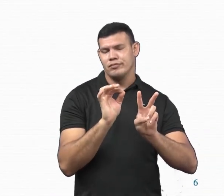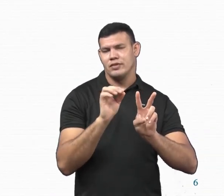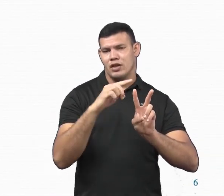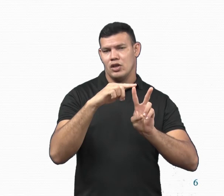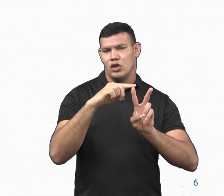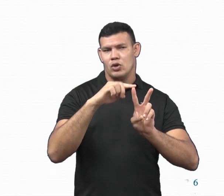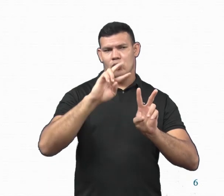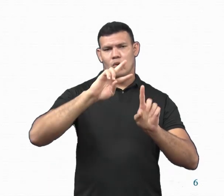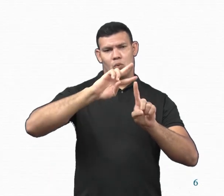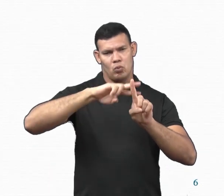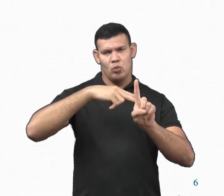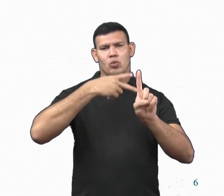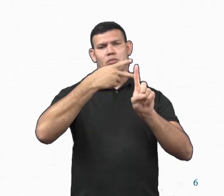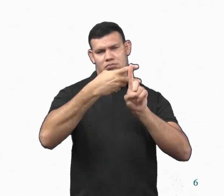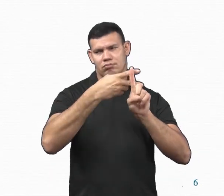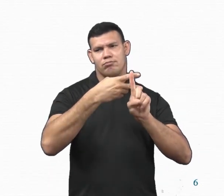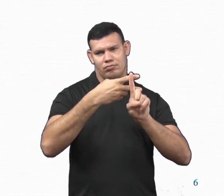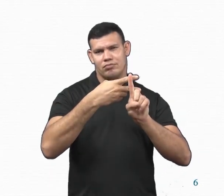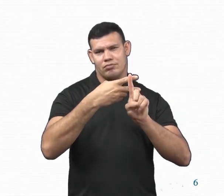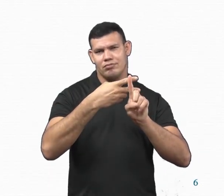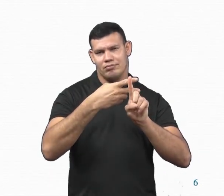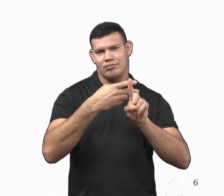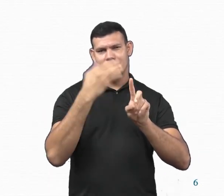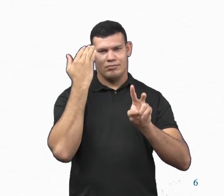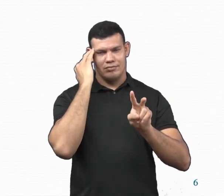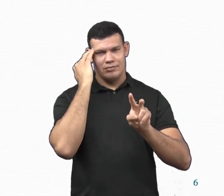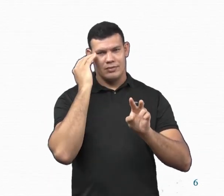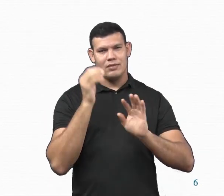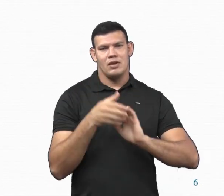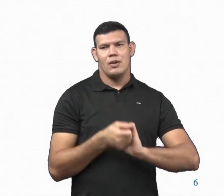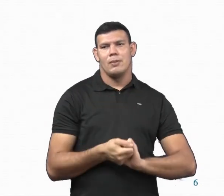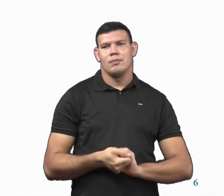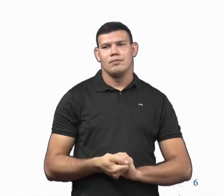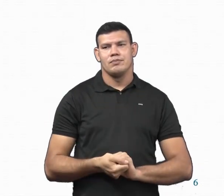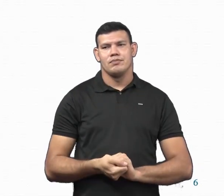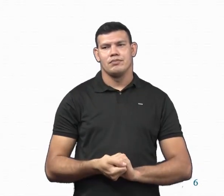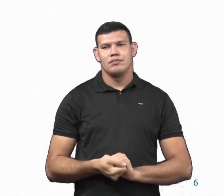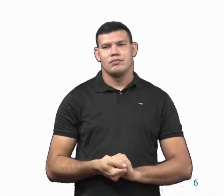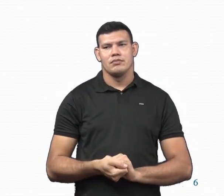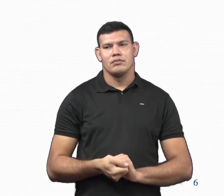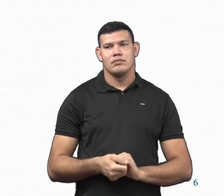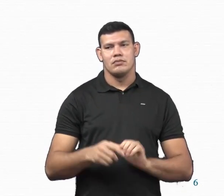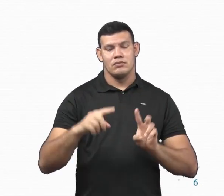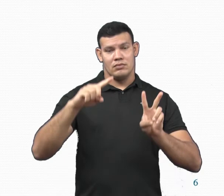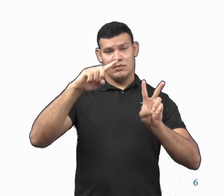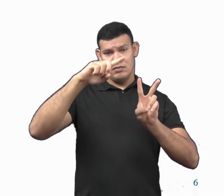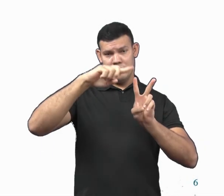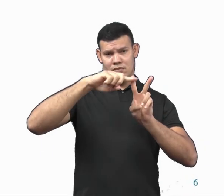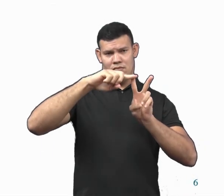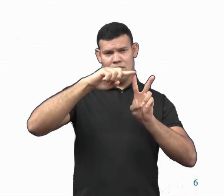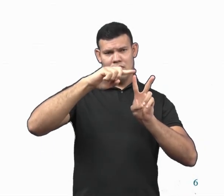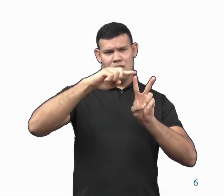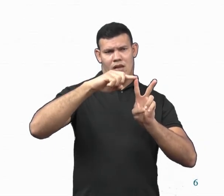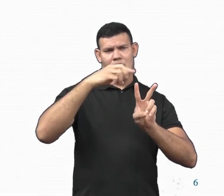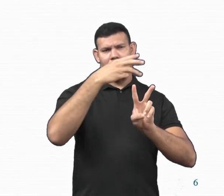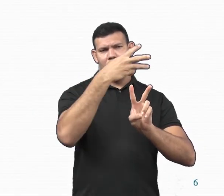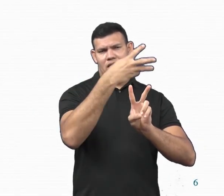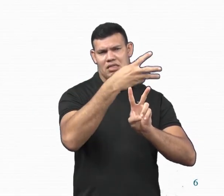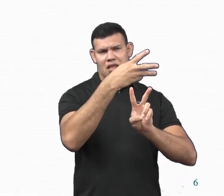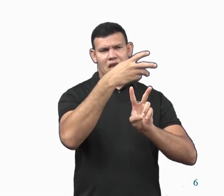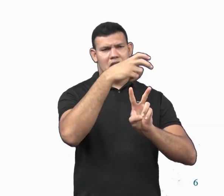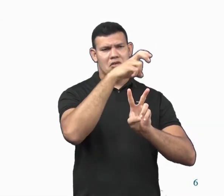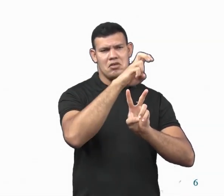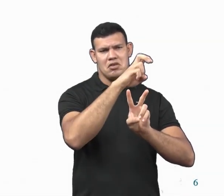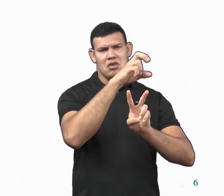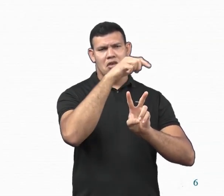tem o 2. É a mesma coisa de quando aparece. Outra coisa é raízes de índice ímpar de